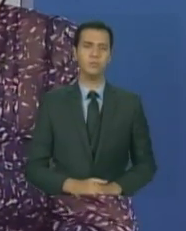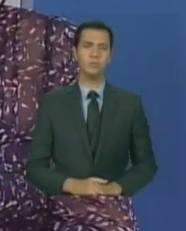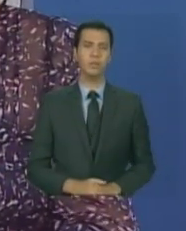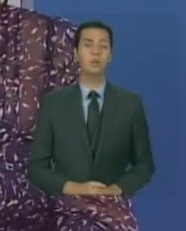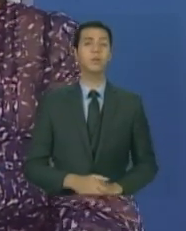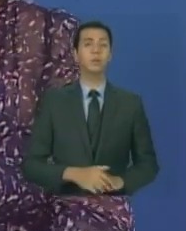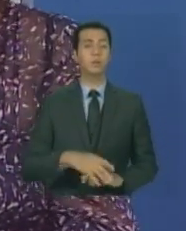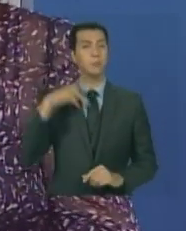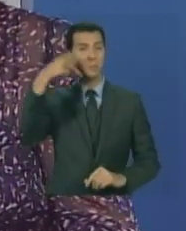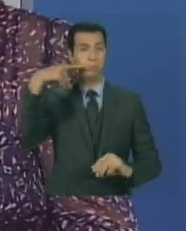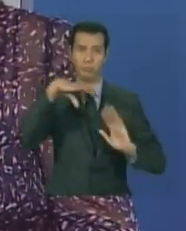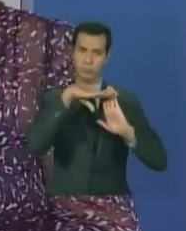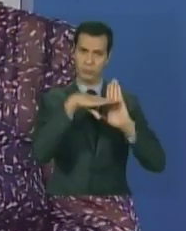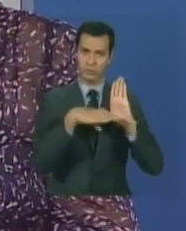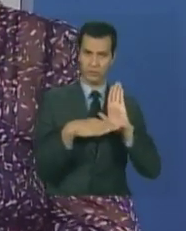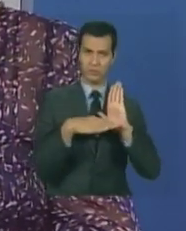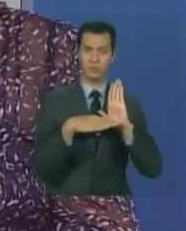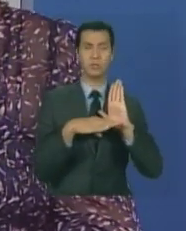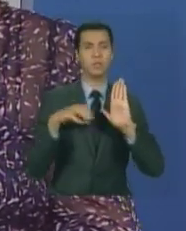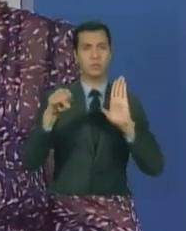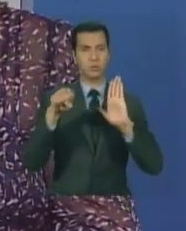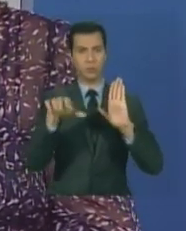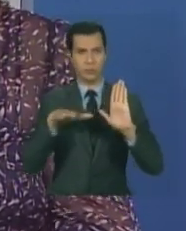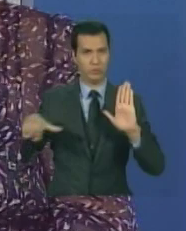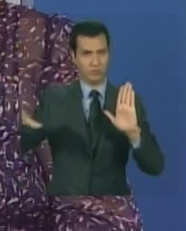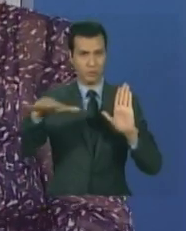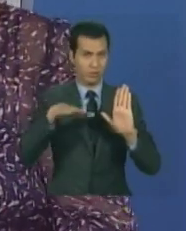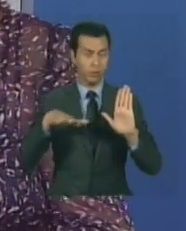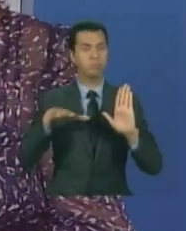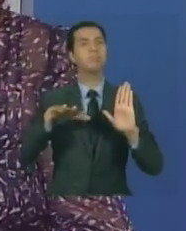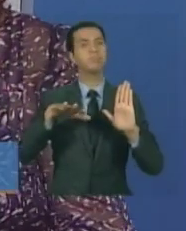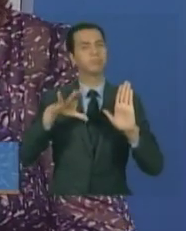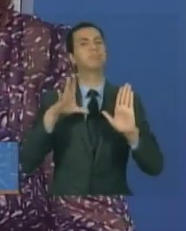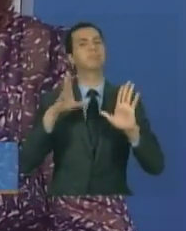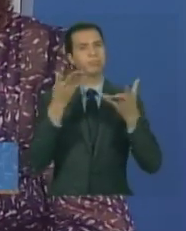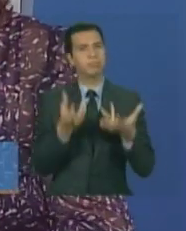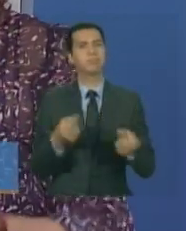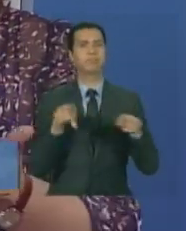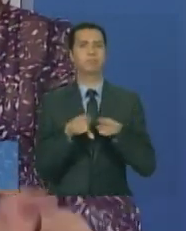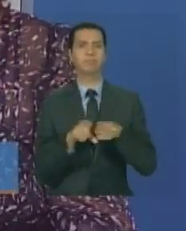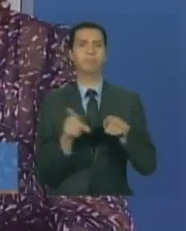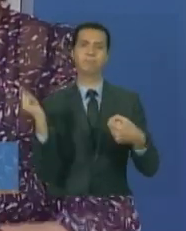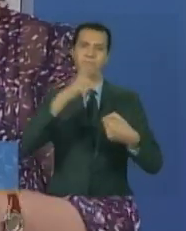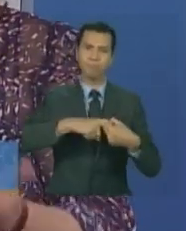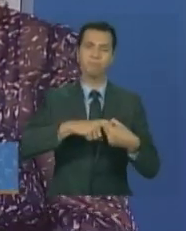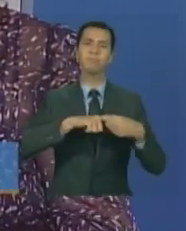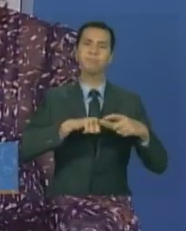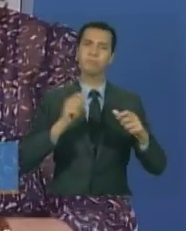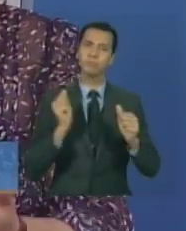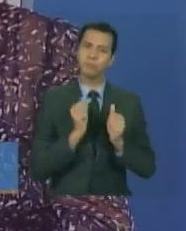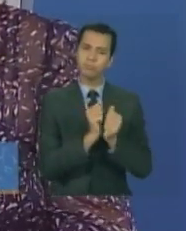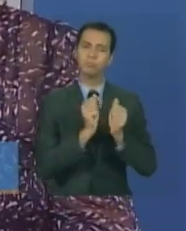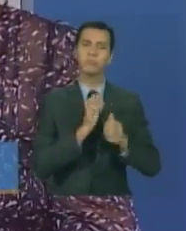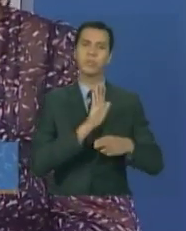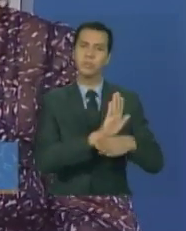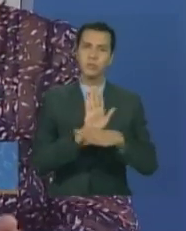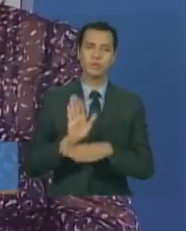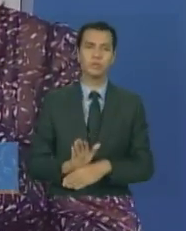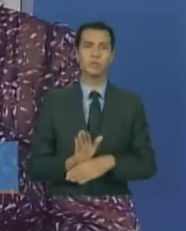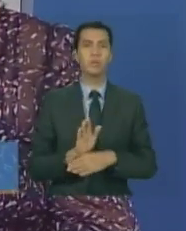assistência social está nesse desafio, né, e tem um papel preponderante na sua expertise, na